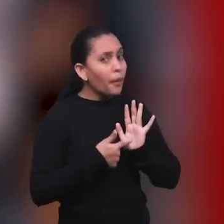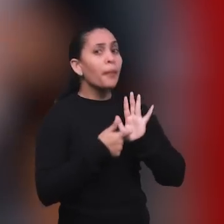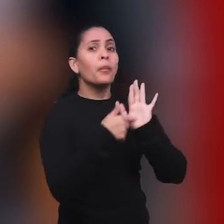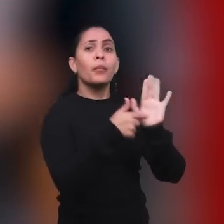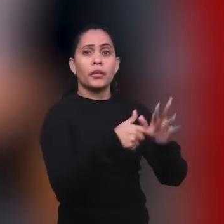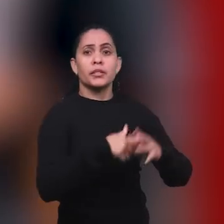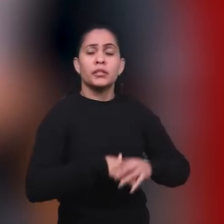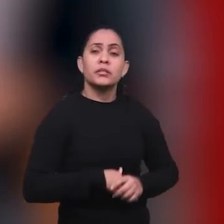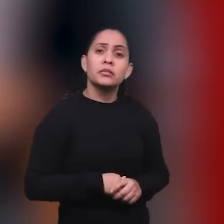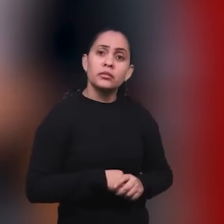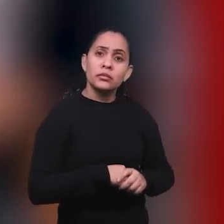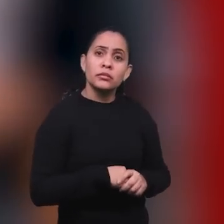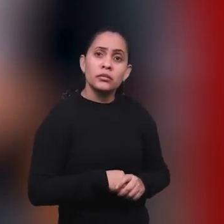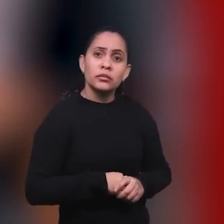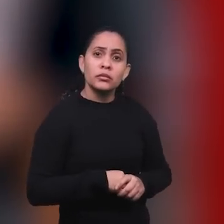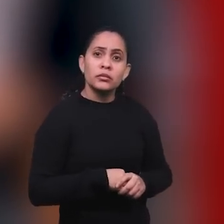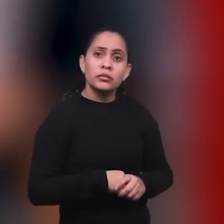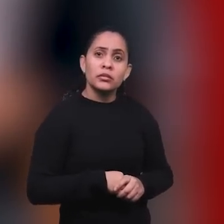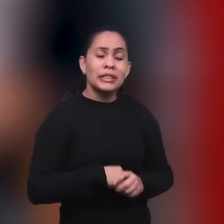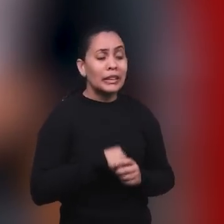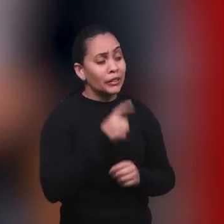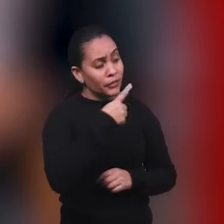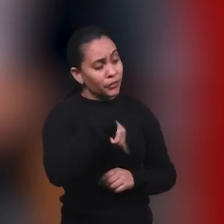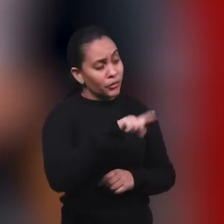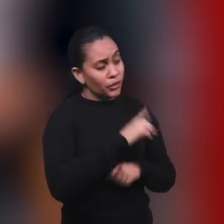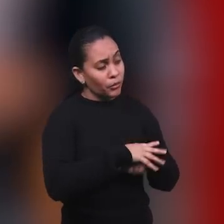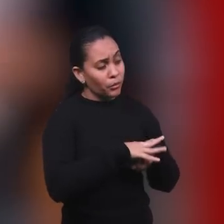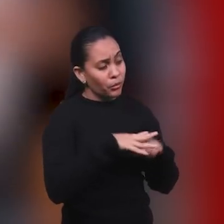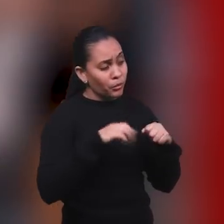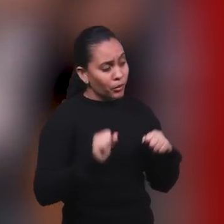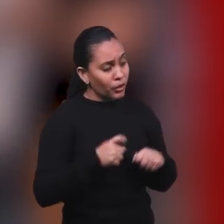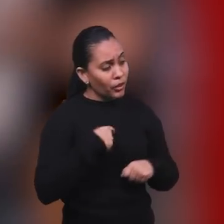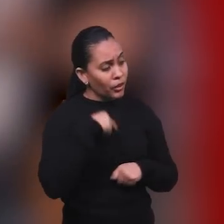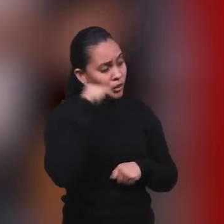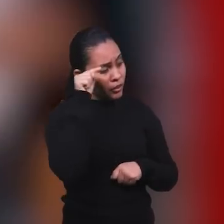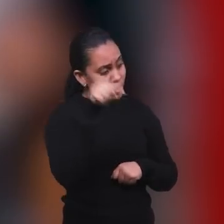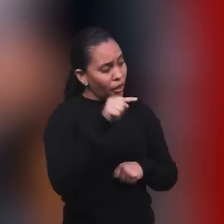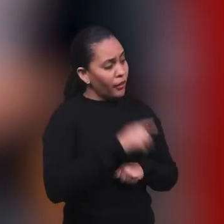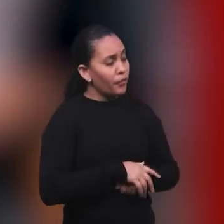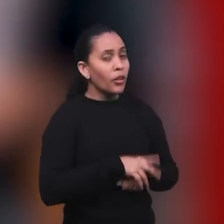para eles, para o sacerdote, que vocês estão curados. Então ele vai